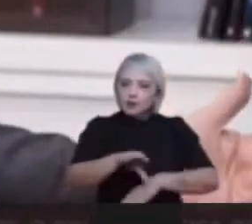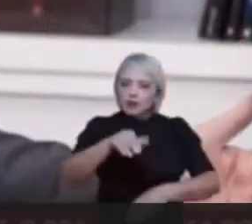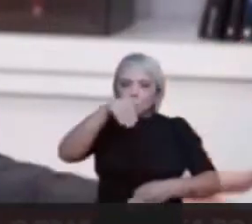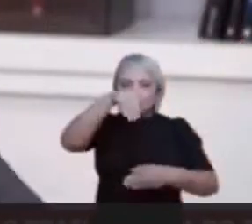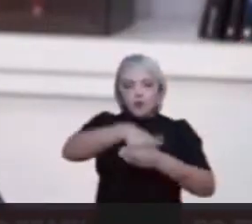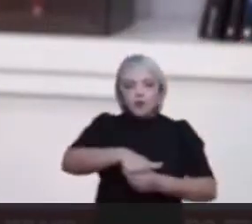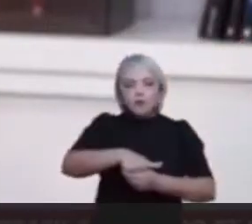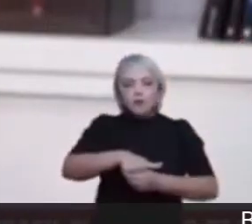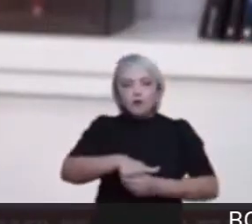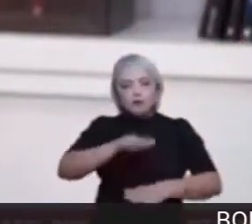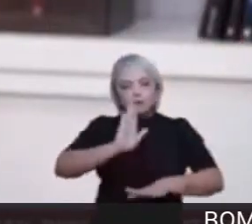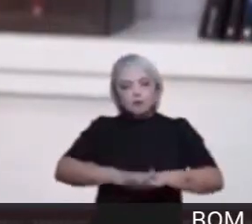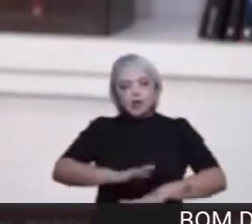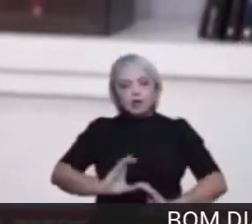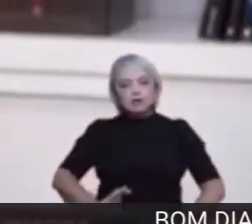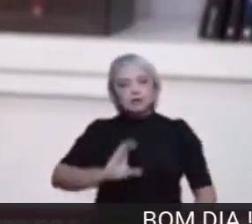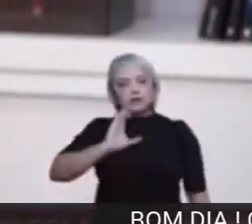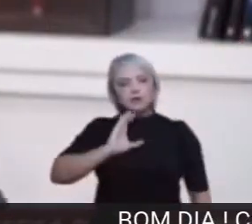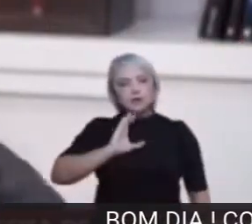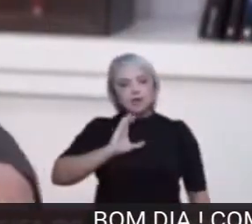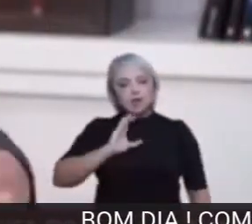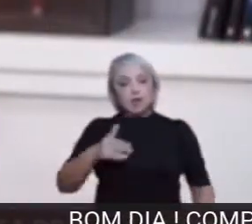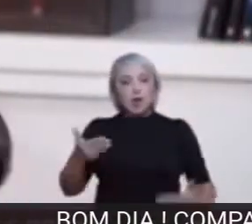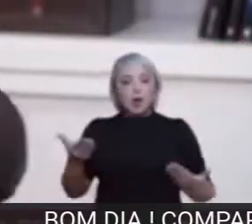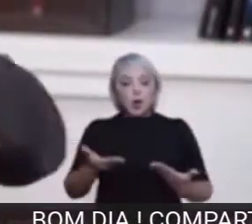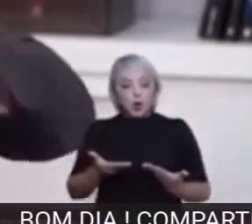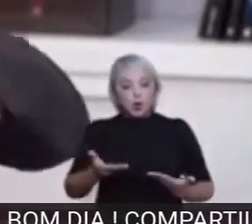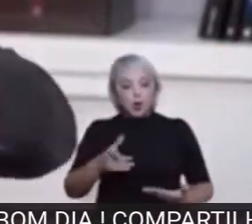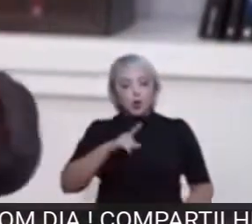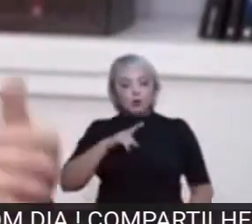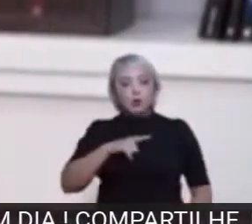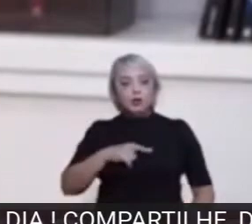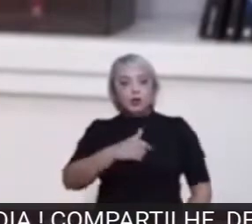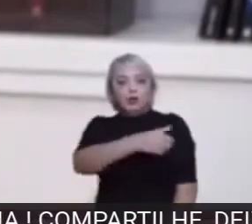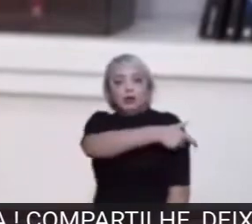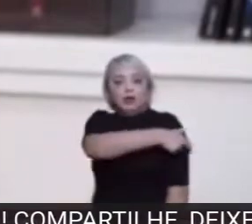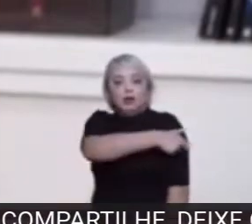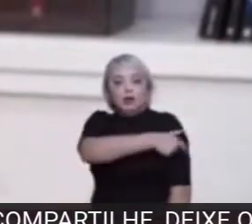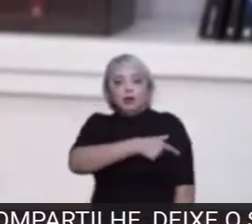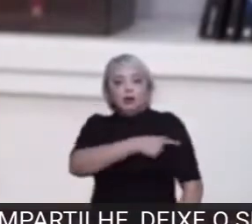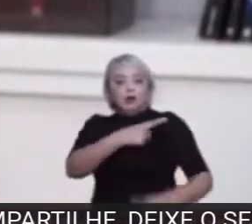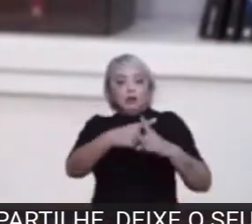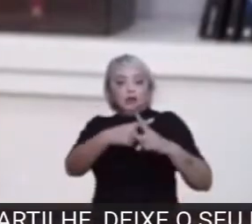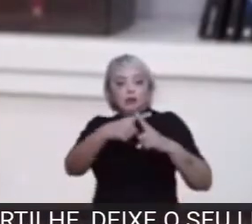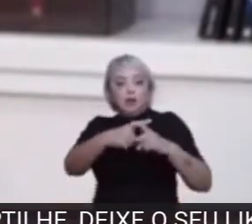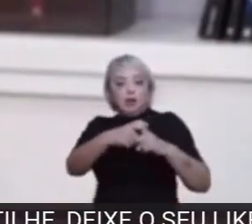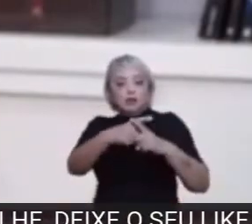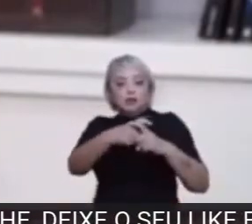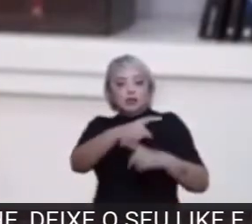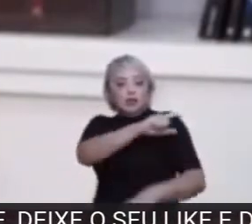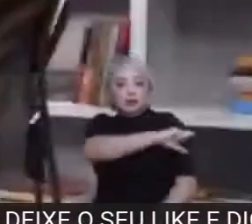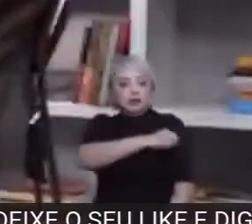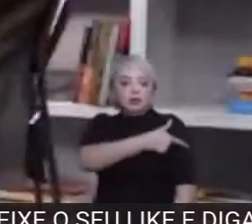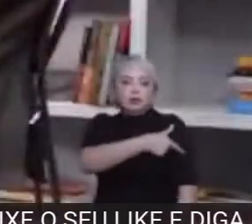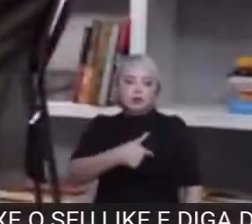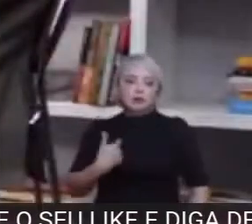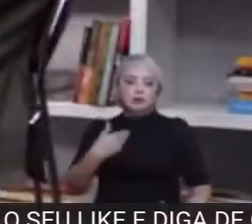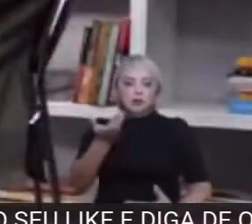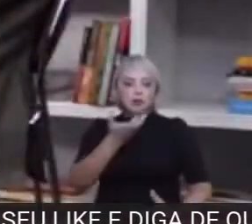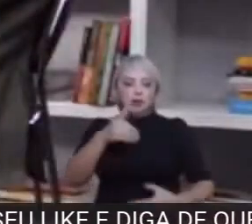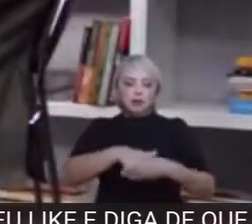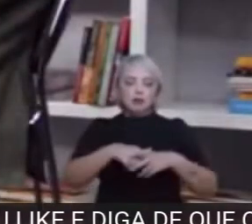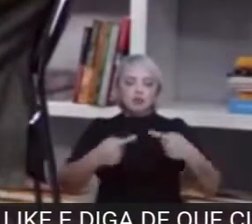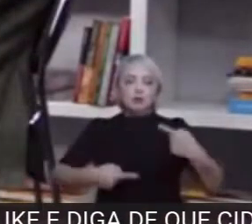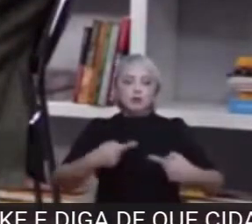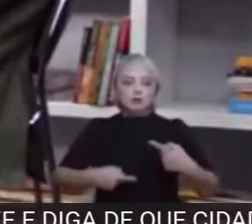civilizados. Ainda hoje tem cara que usa a suástica como modelo das coisas que eles querem na política. Então,